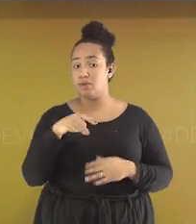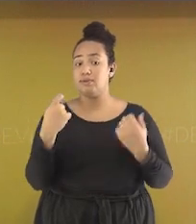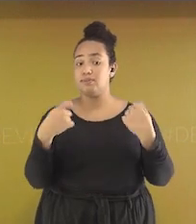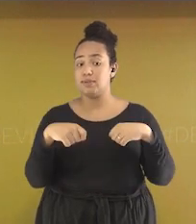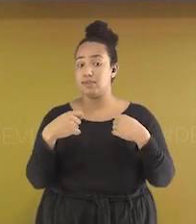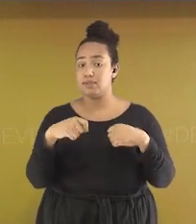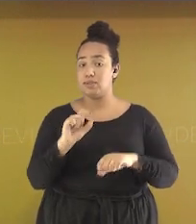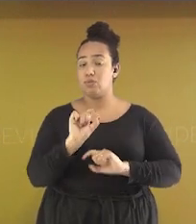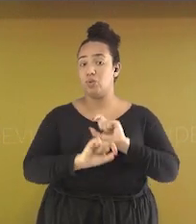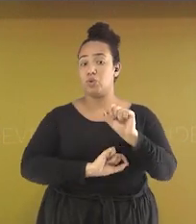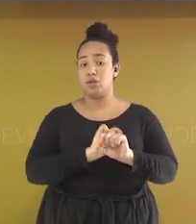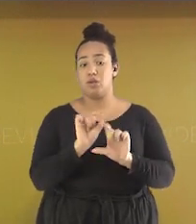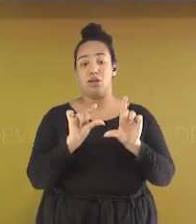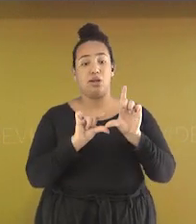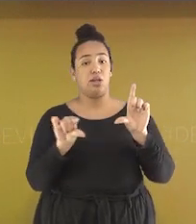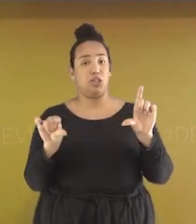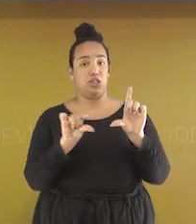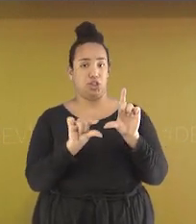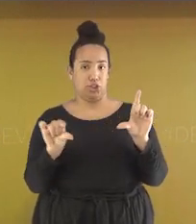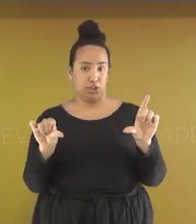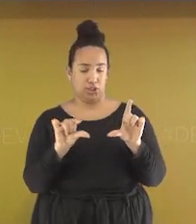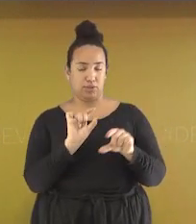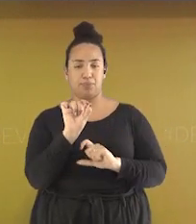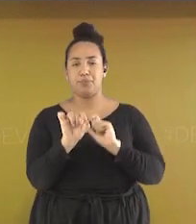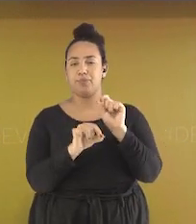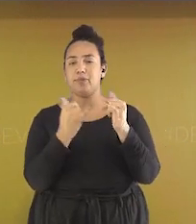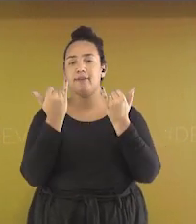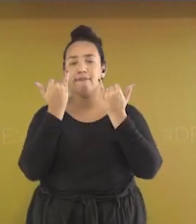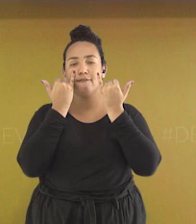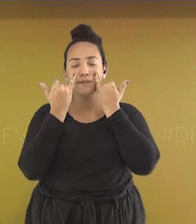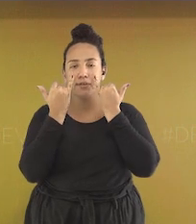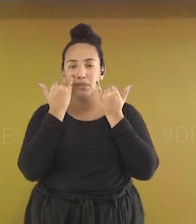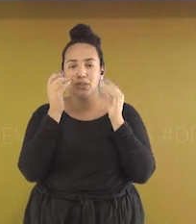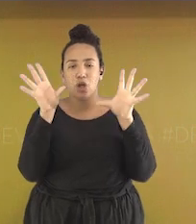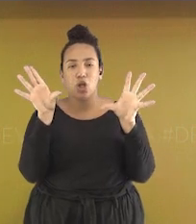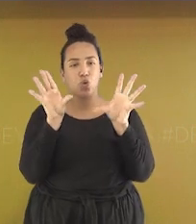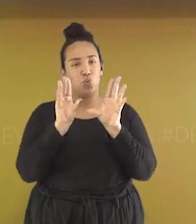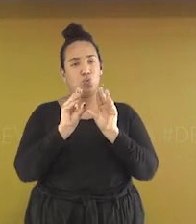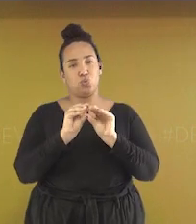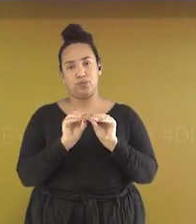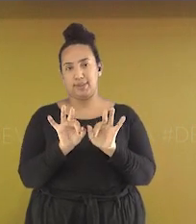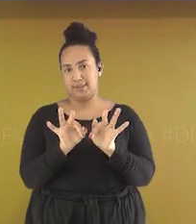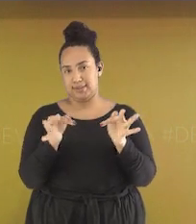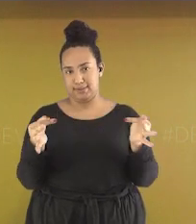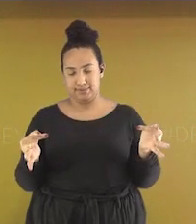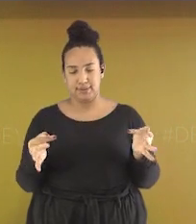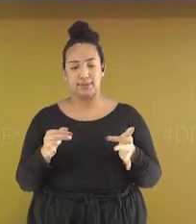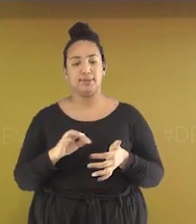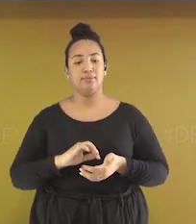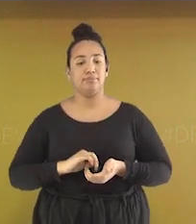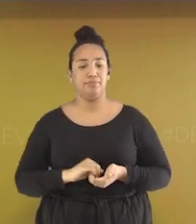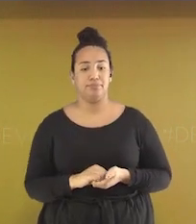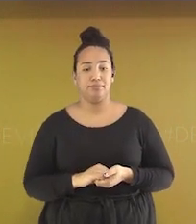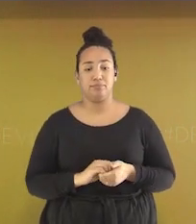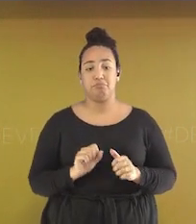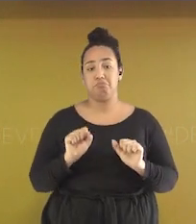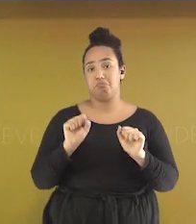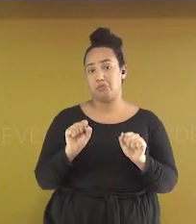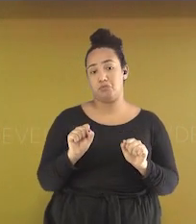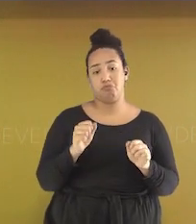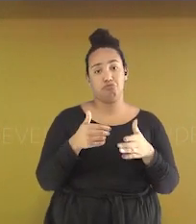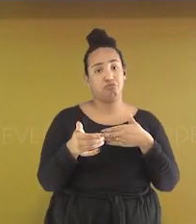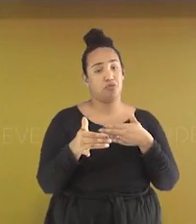ter legendas, que são um pequeno resumo das informações que aparecem nesse gráfico. Podem